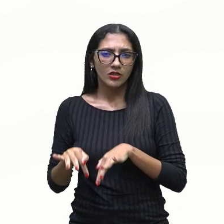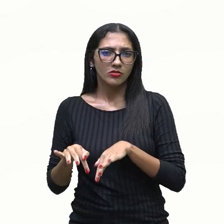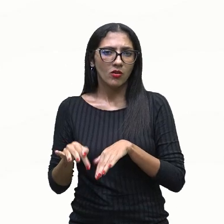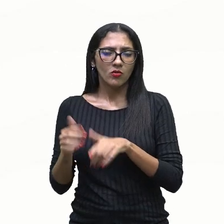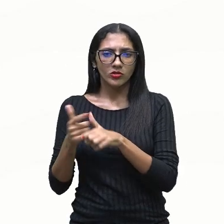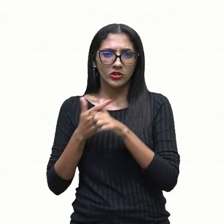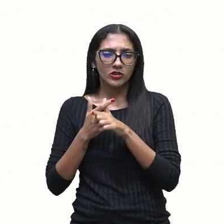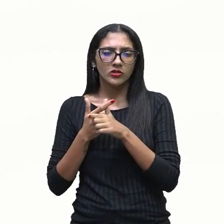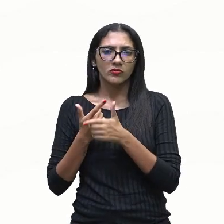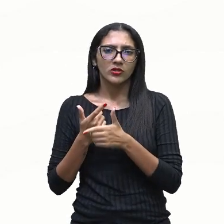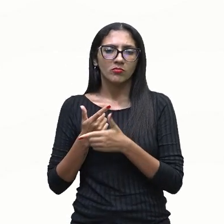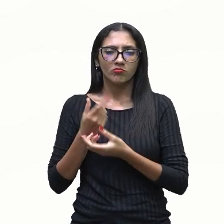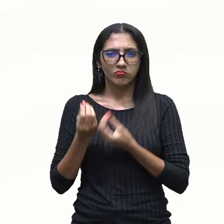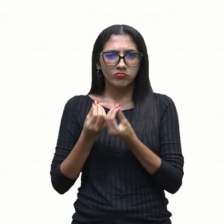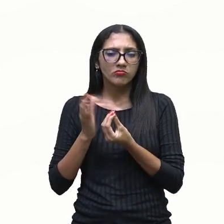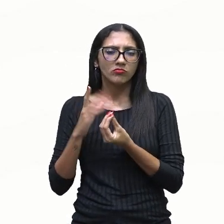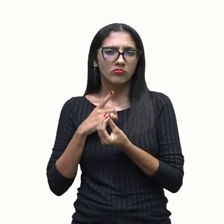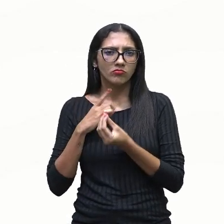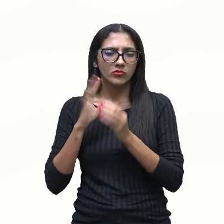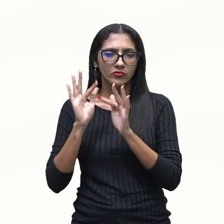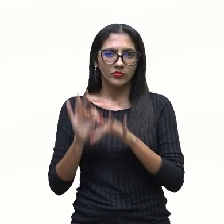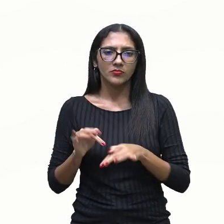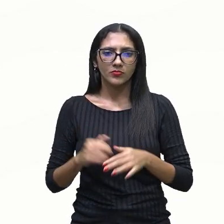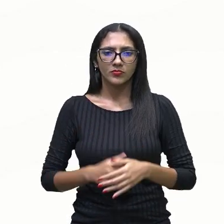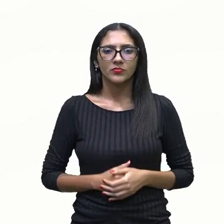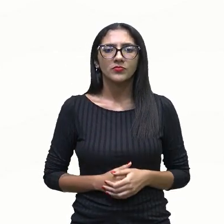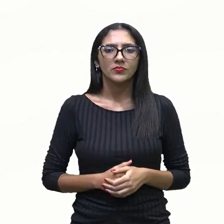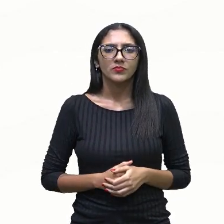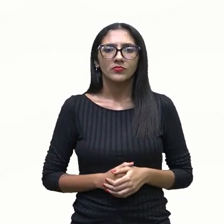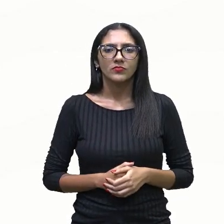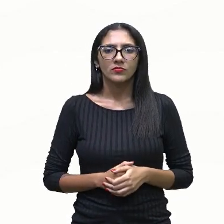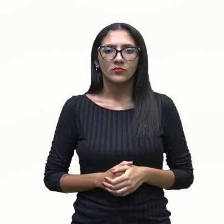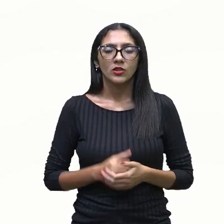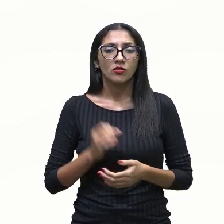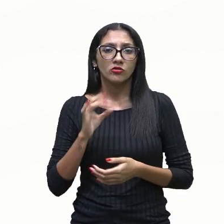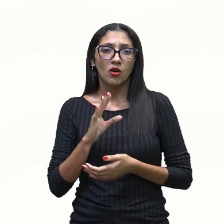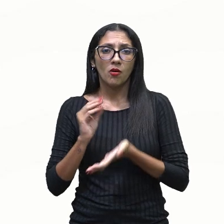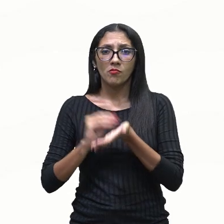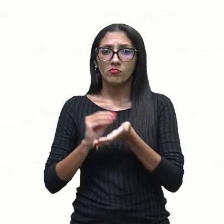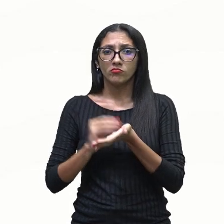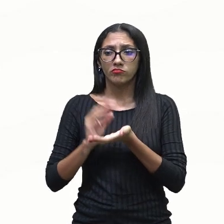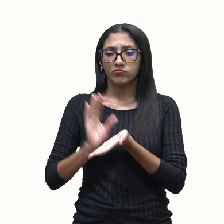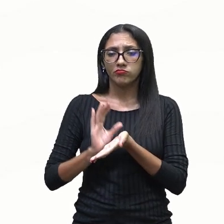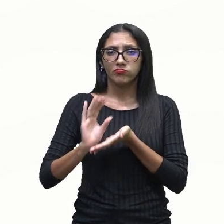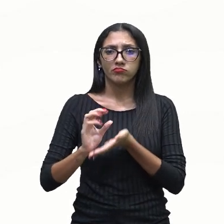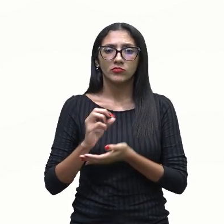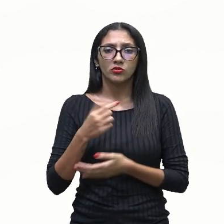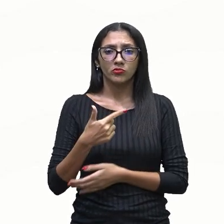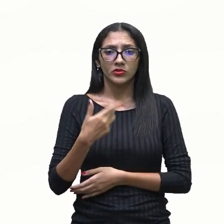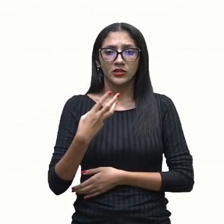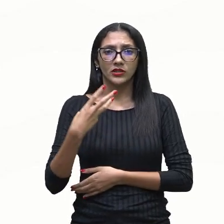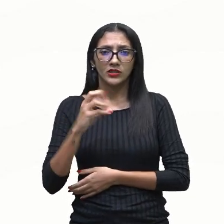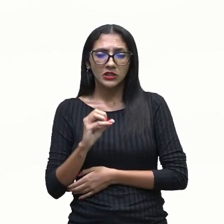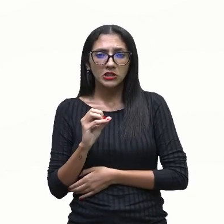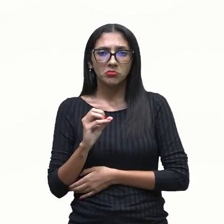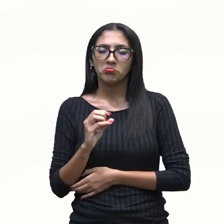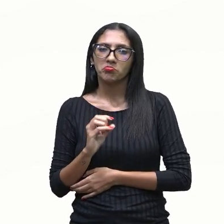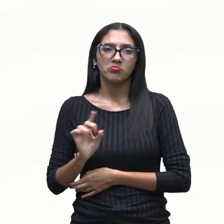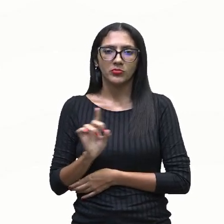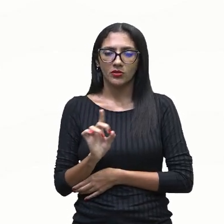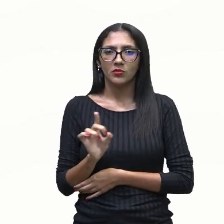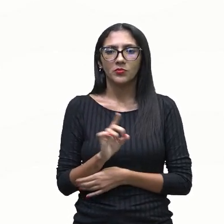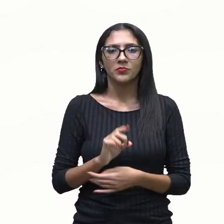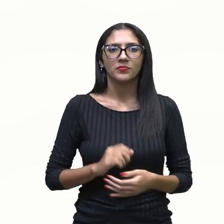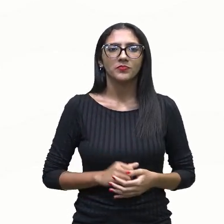a conta dele, a dívida dele, na verdade, né? Basta ele pagar 230, não é isso? Não, pessoal, não é isso. Por